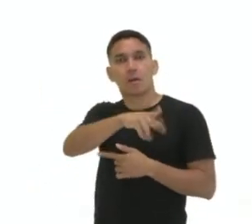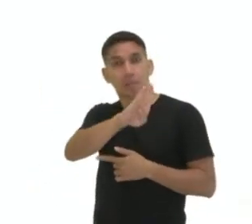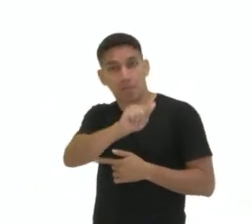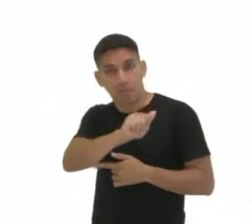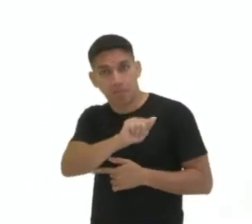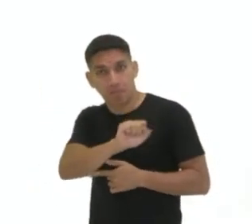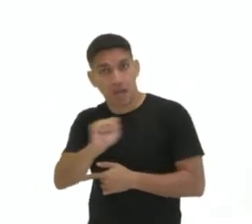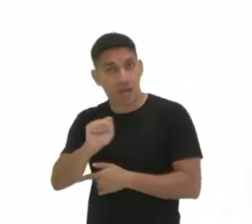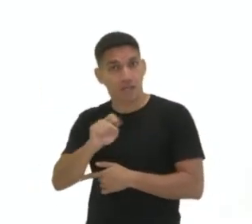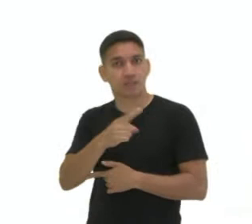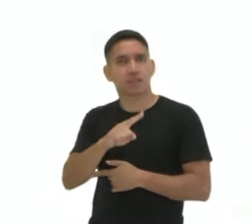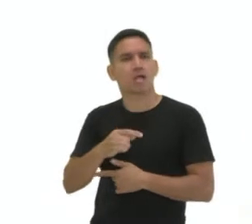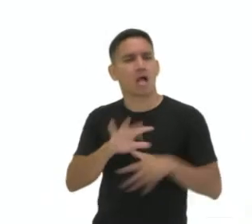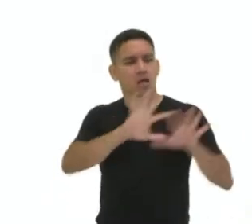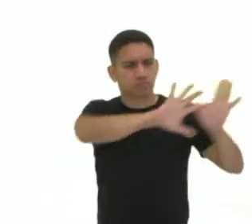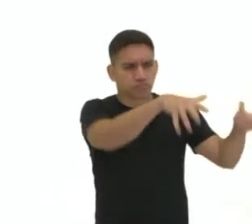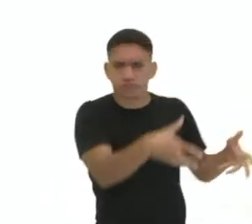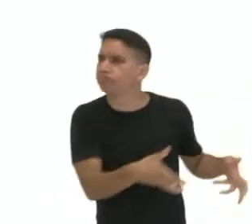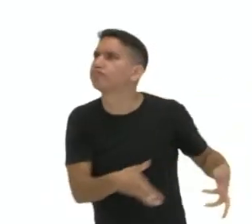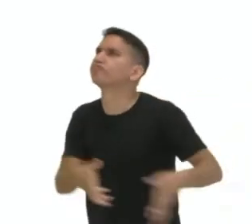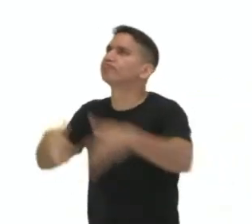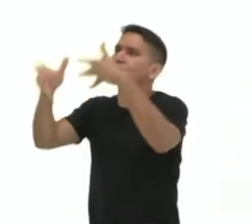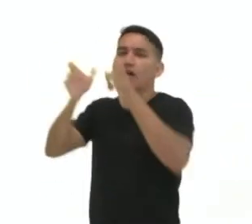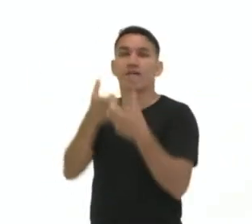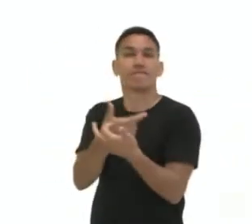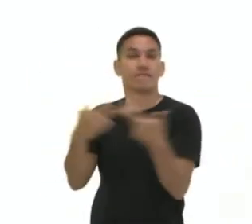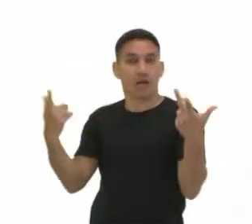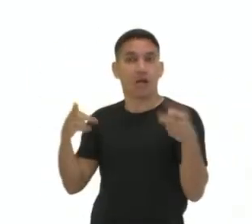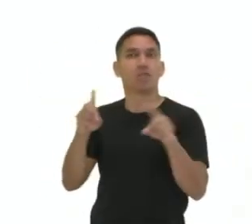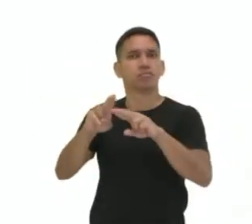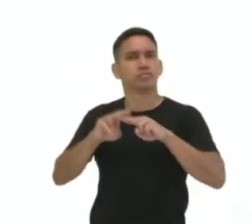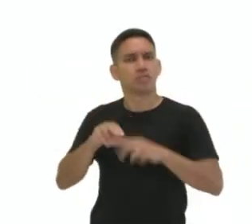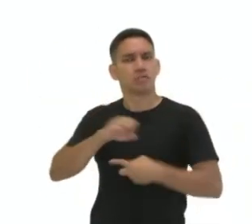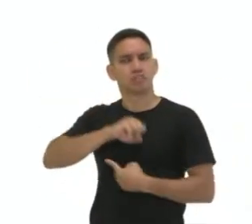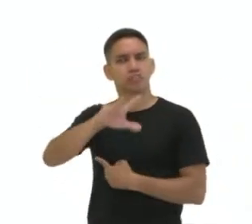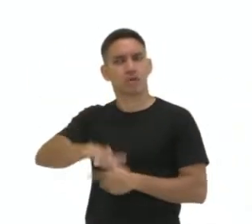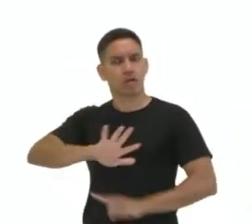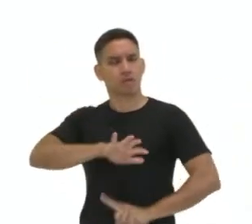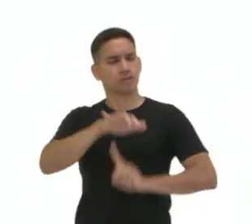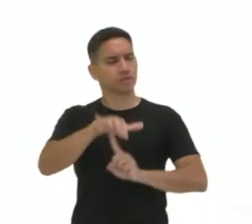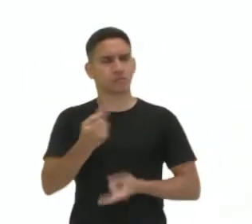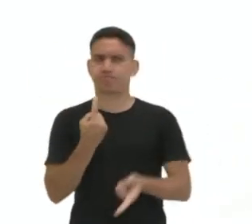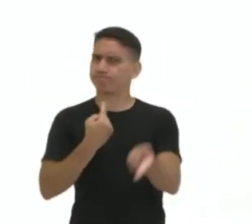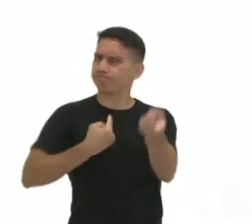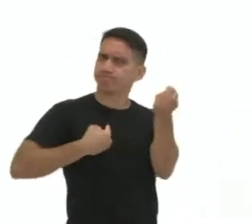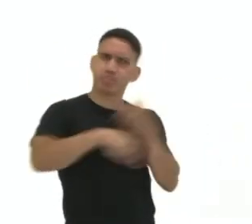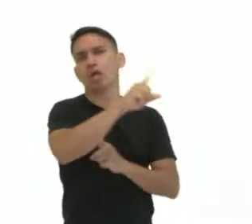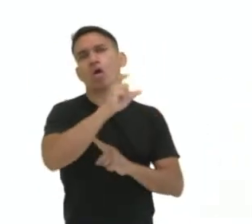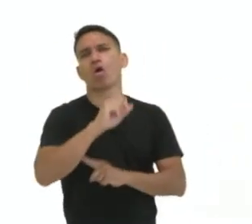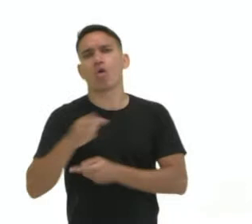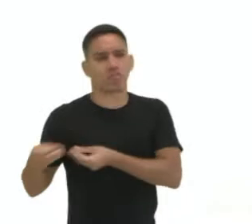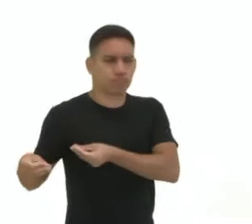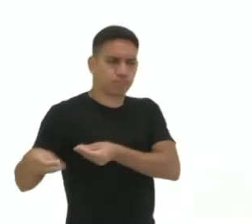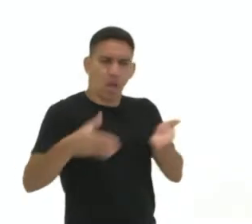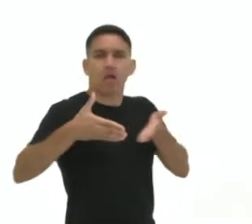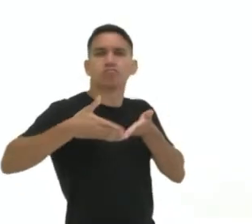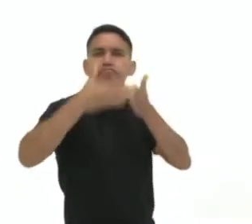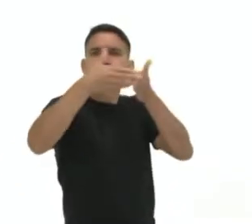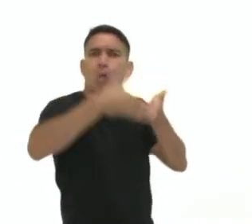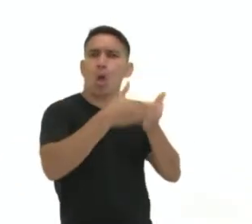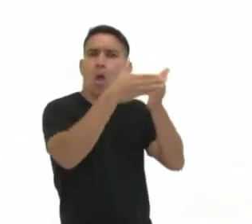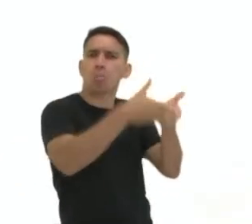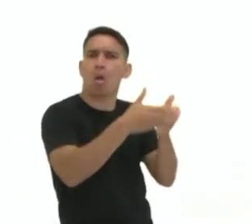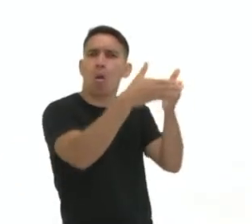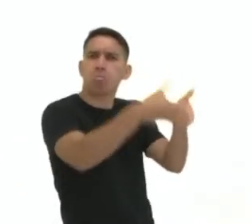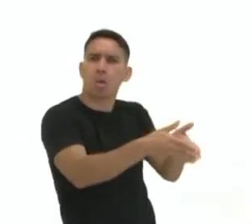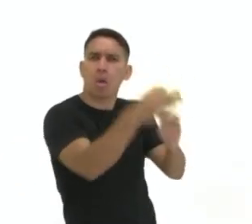pau-brasil. Diante da ameaça francesa, a monarquia portuguesa reagiu enviando ao litoral brasileiro 2